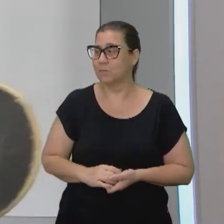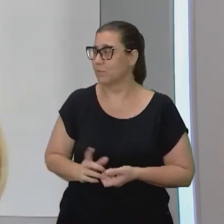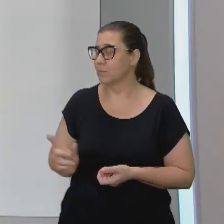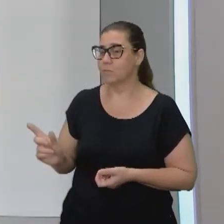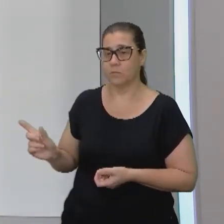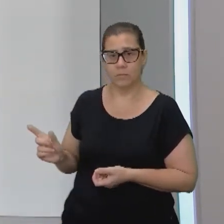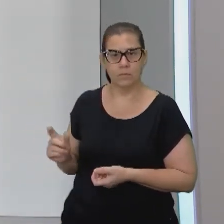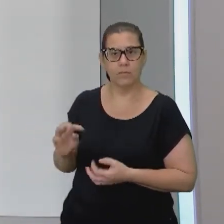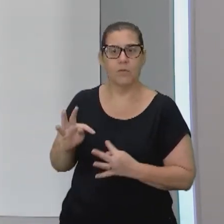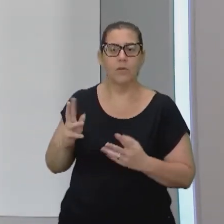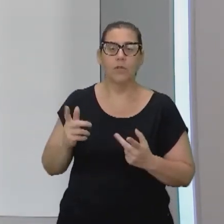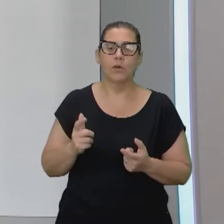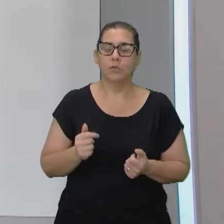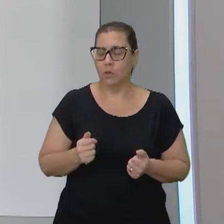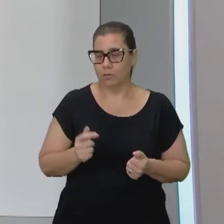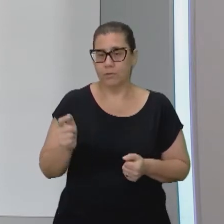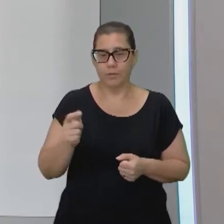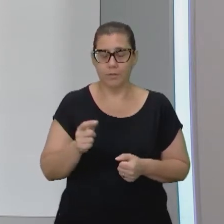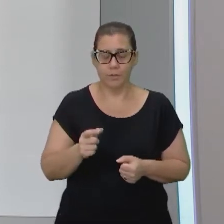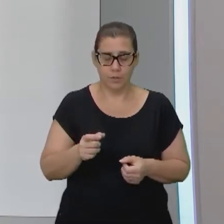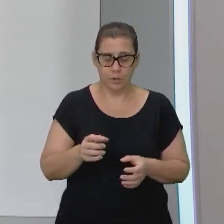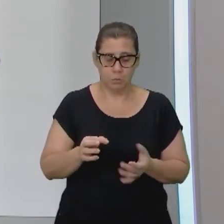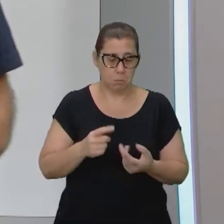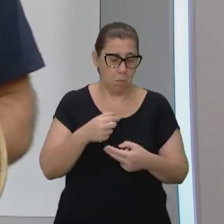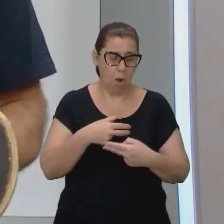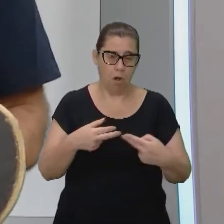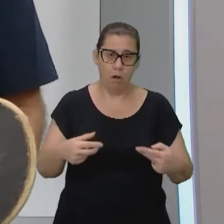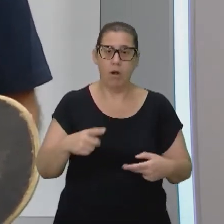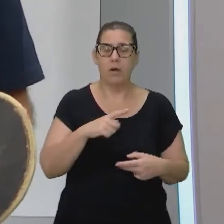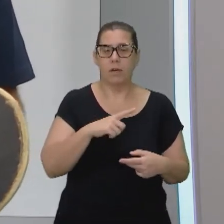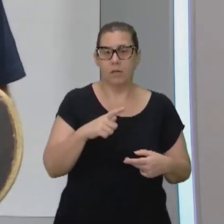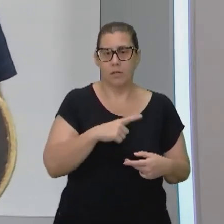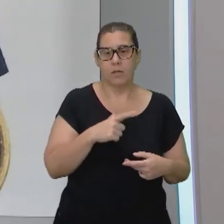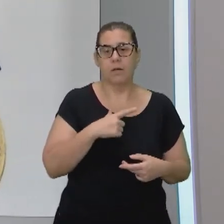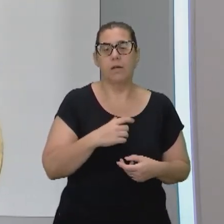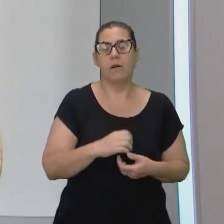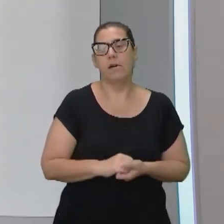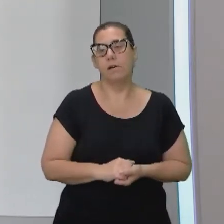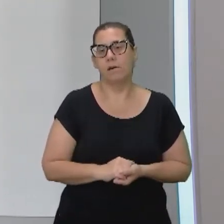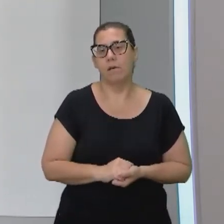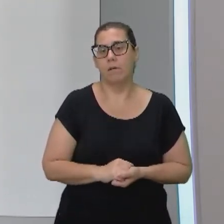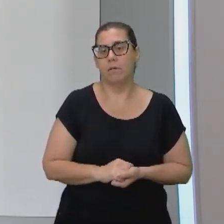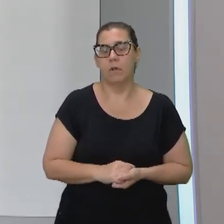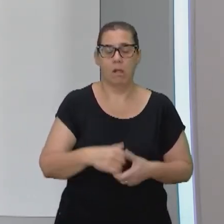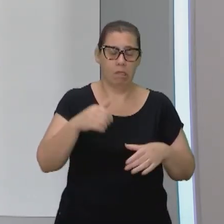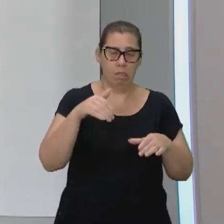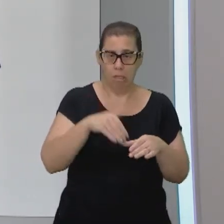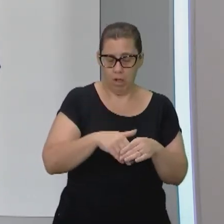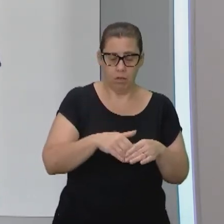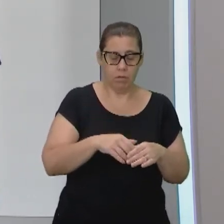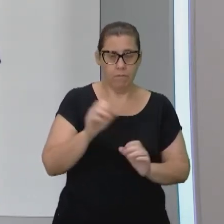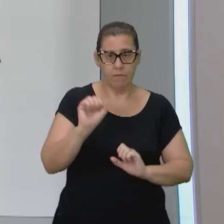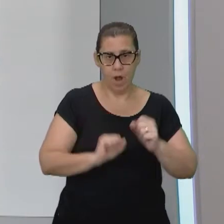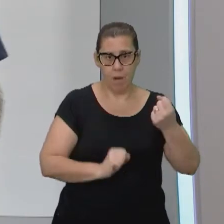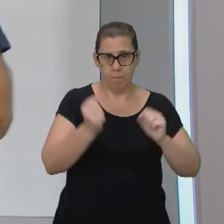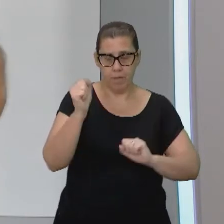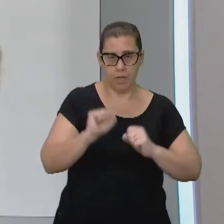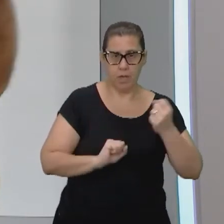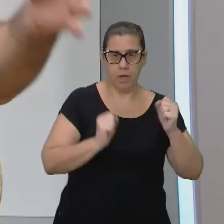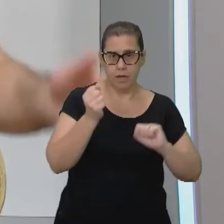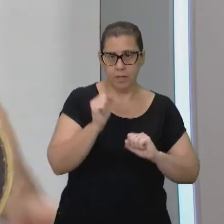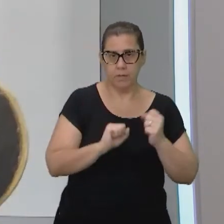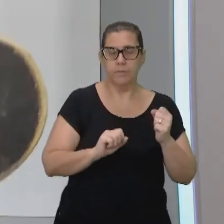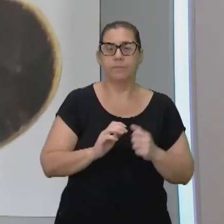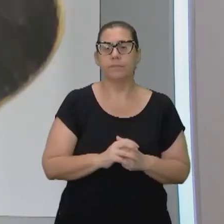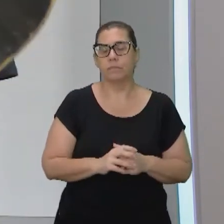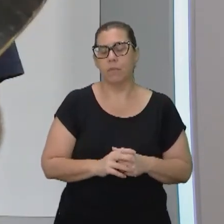Fordismo todas essas peças elas tivessem sido produzidas dentro da mesma fábrica, dentro